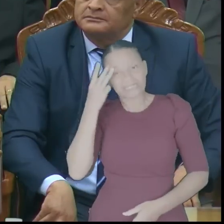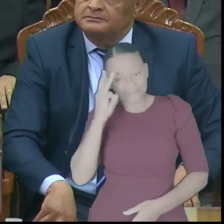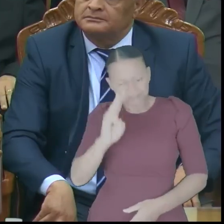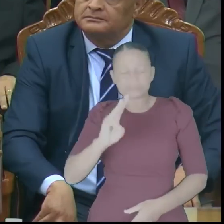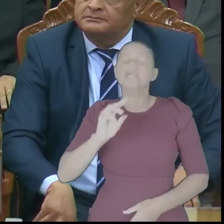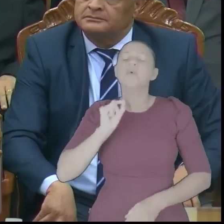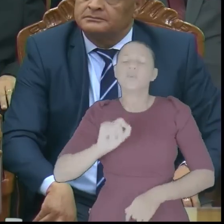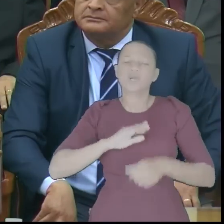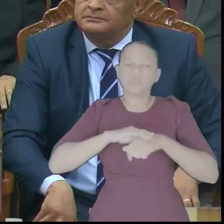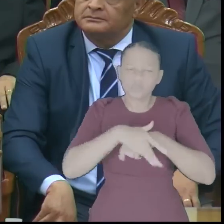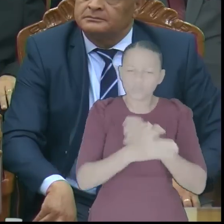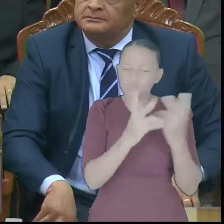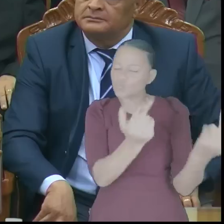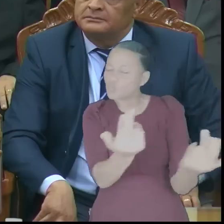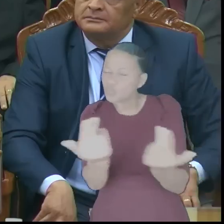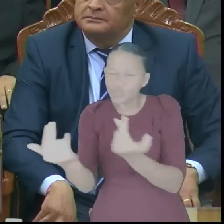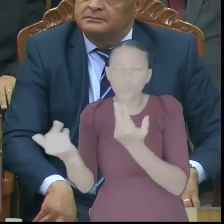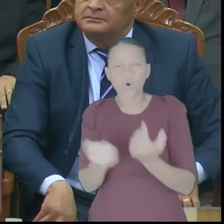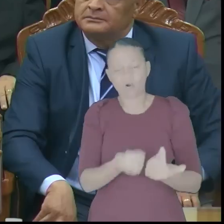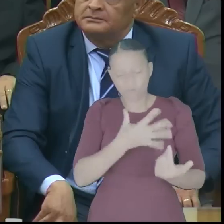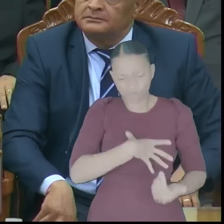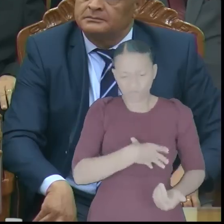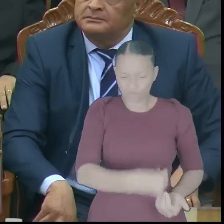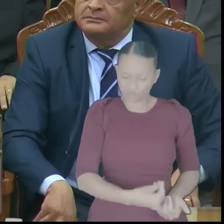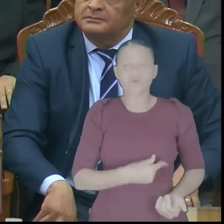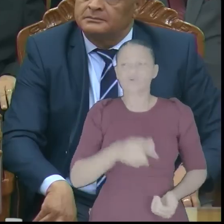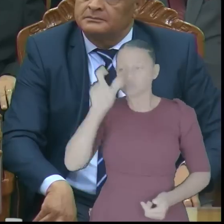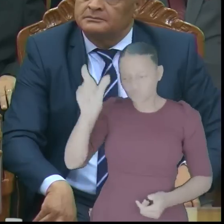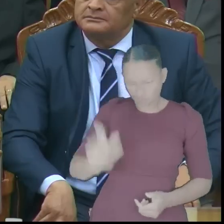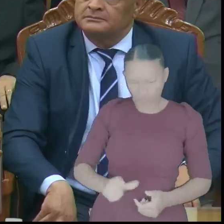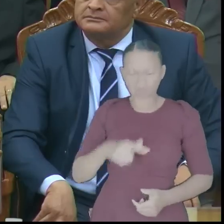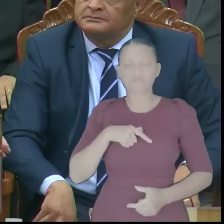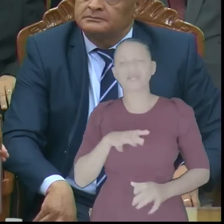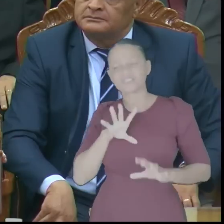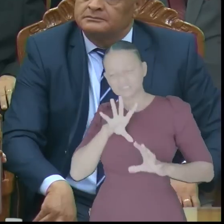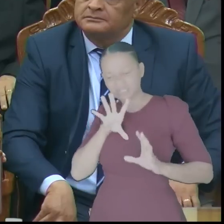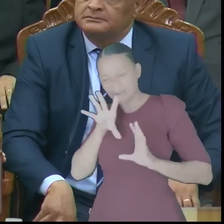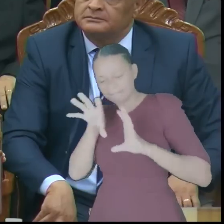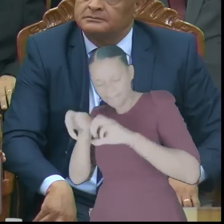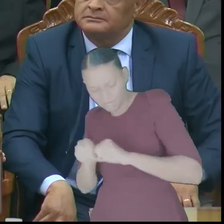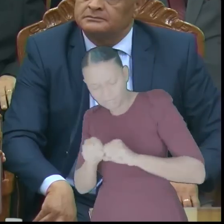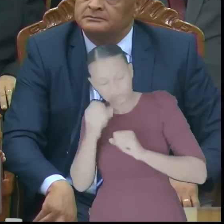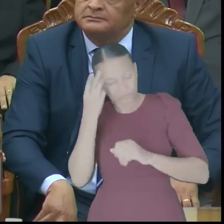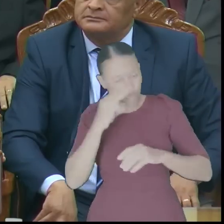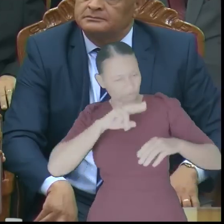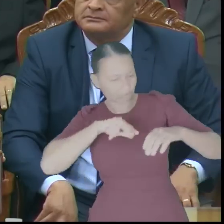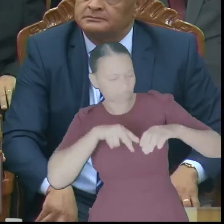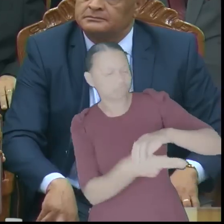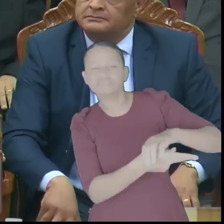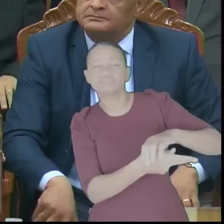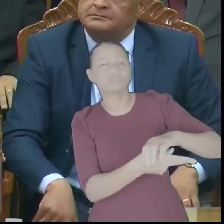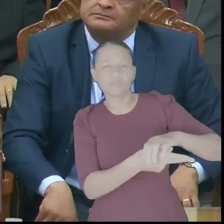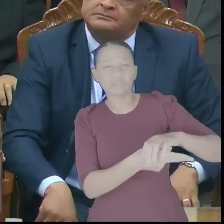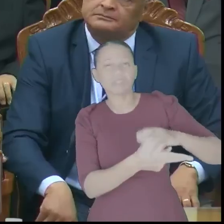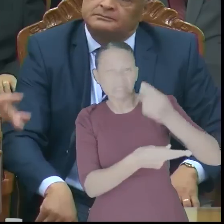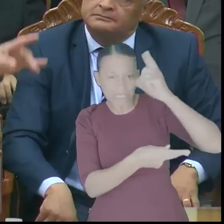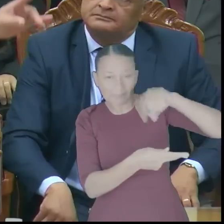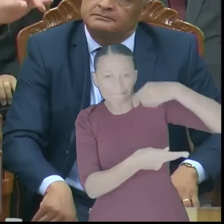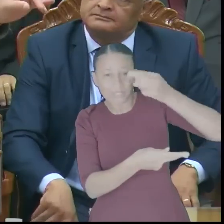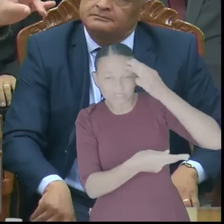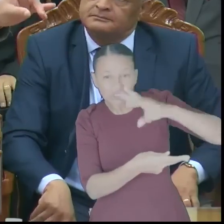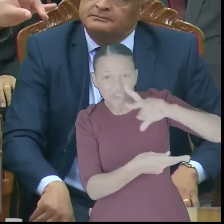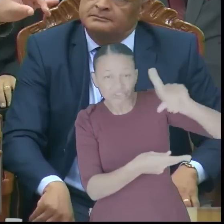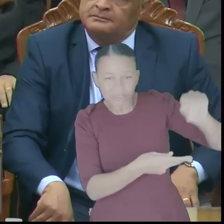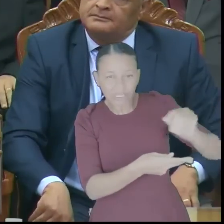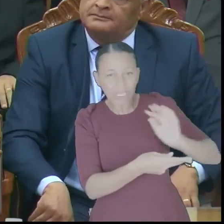Assim, o Filho do Homem passará 3 dias e 3 noites no seio da terra. Mas depois de 3 dias, depois de 3 noites, eis